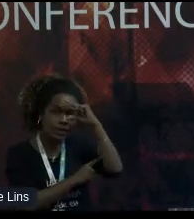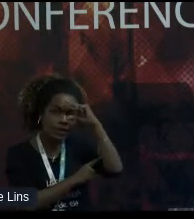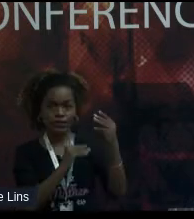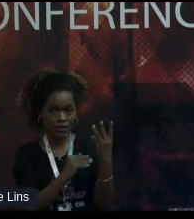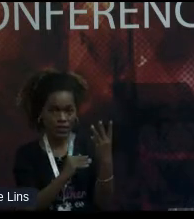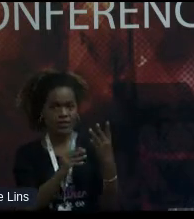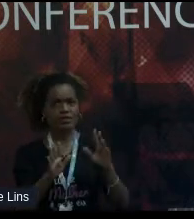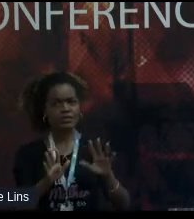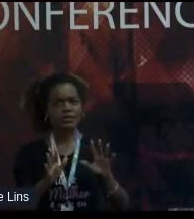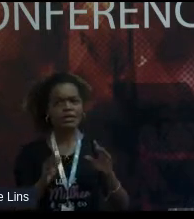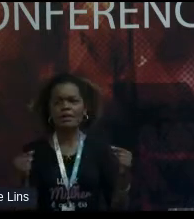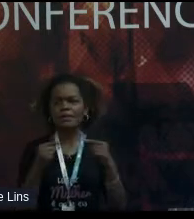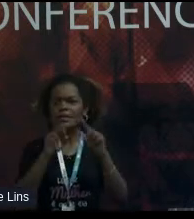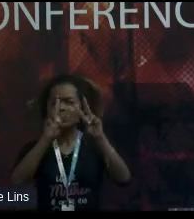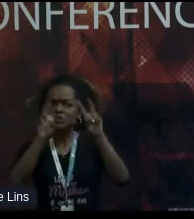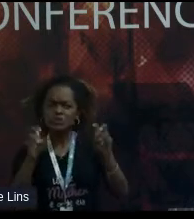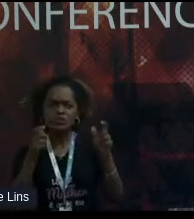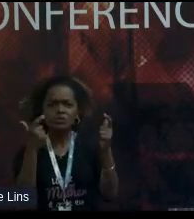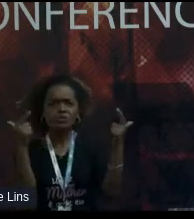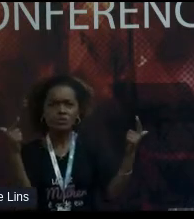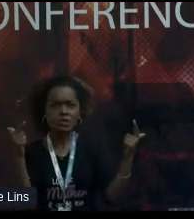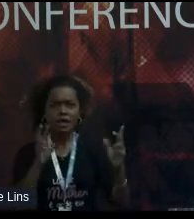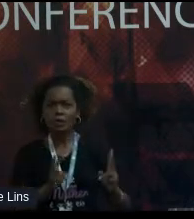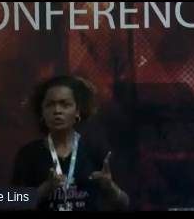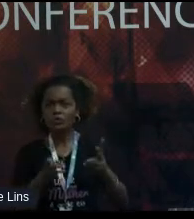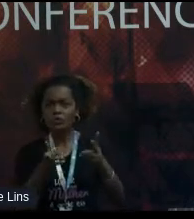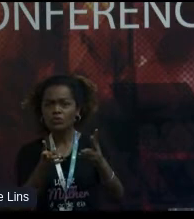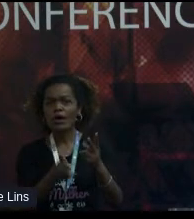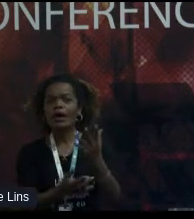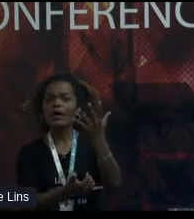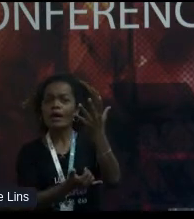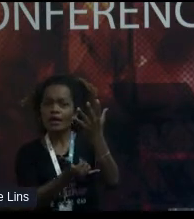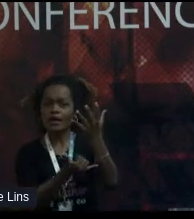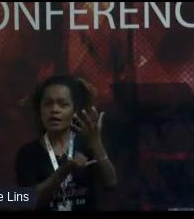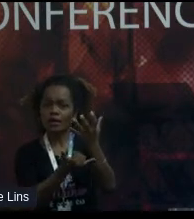Sem título seguinte. Carregando.